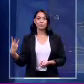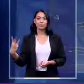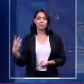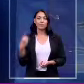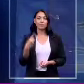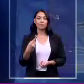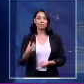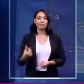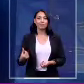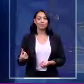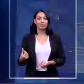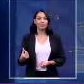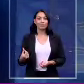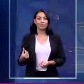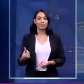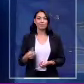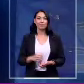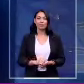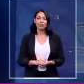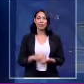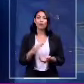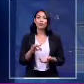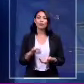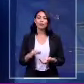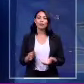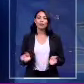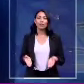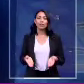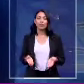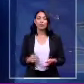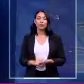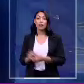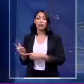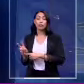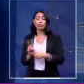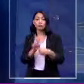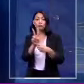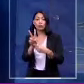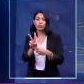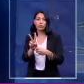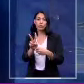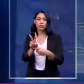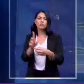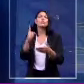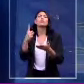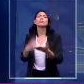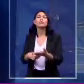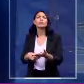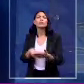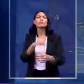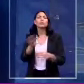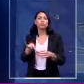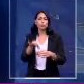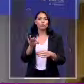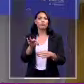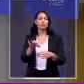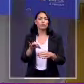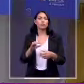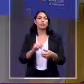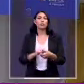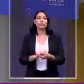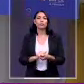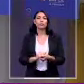e 16. Vamos conferir agora com os nossos auditores se eles confirmam o sorteio destes